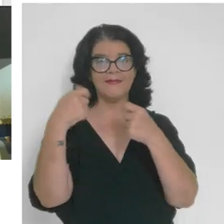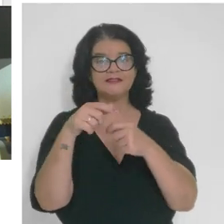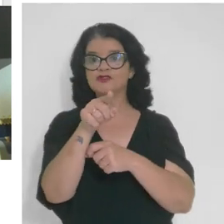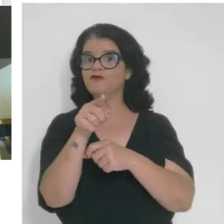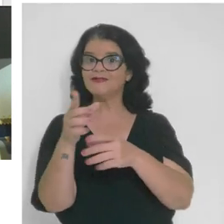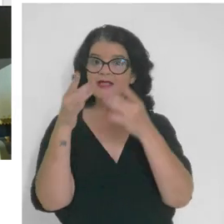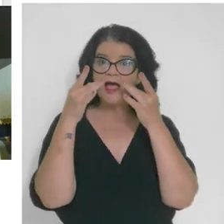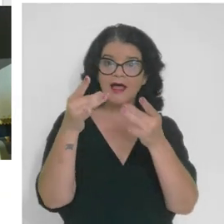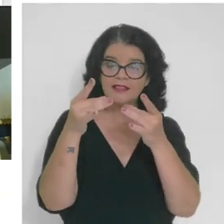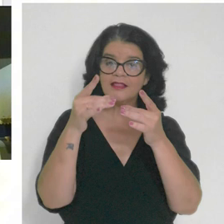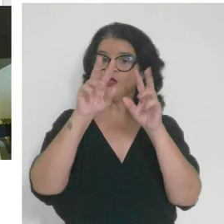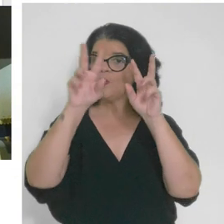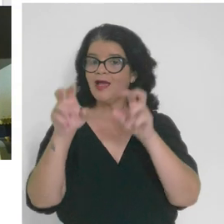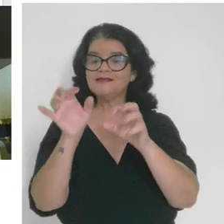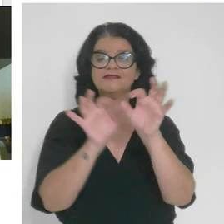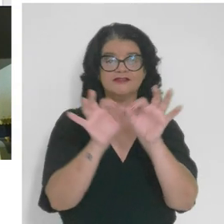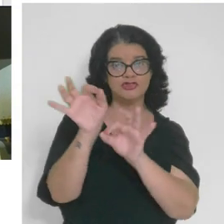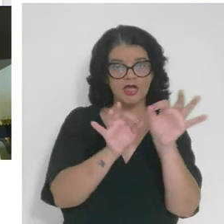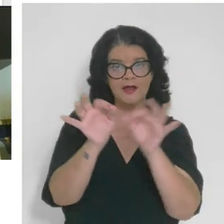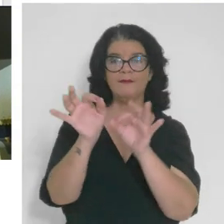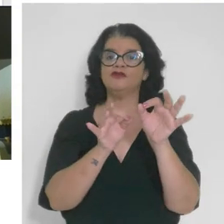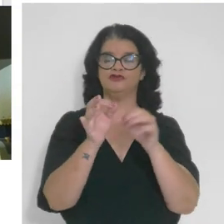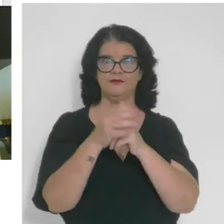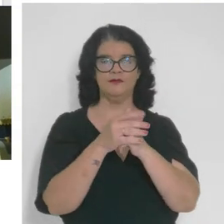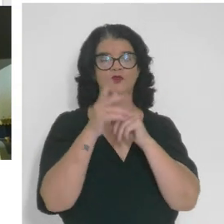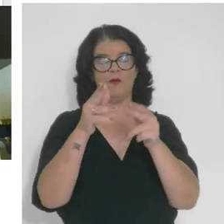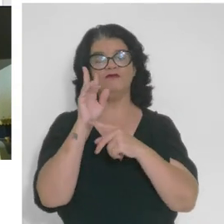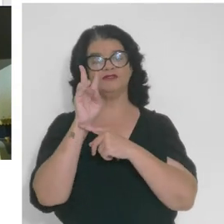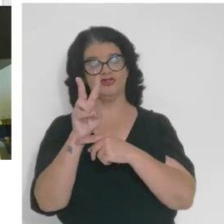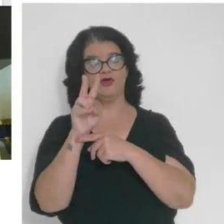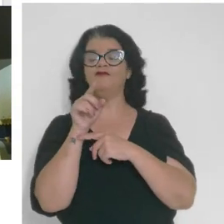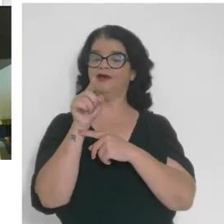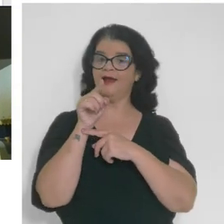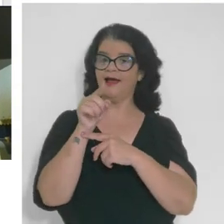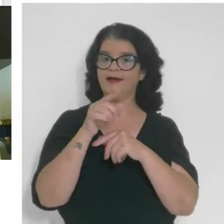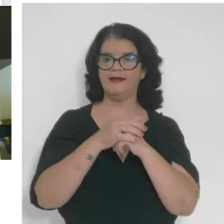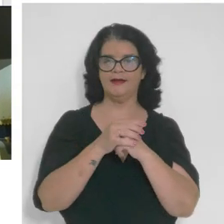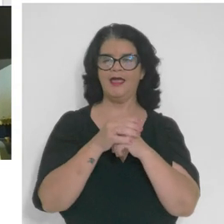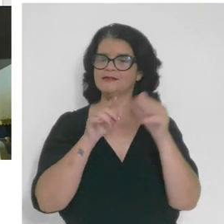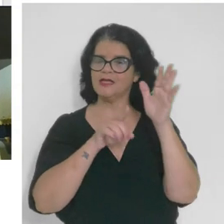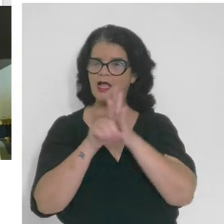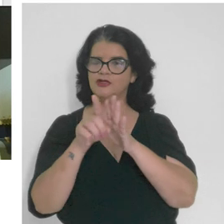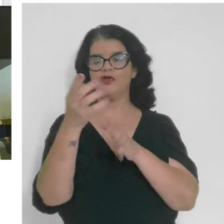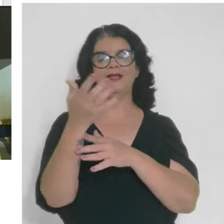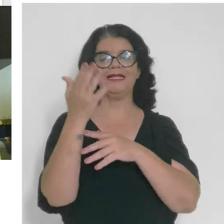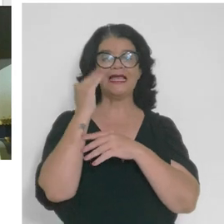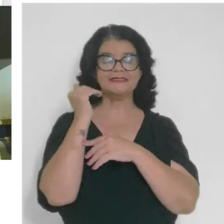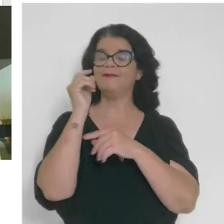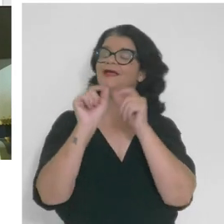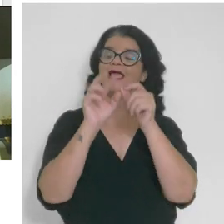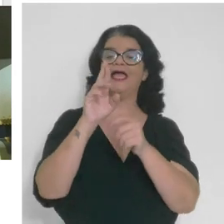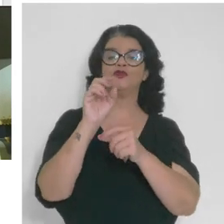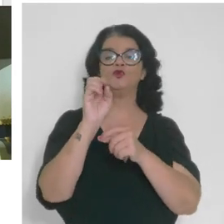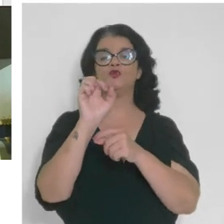você ficar atento a esses esquemas. Como vocês estão vendo aqui, pessoal, né? Essa questão ele quer saber que é um